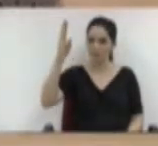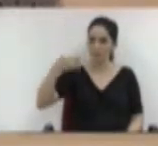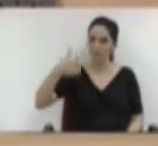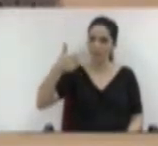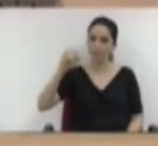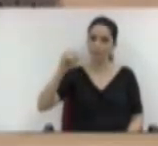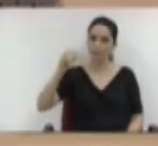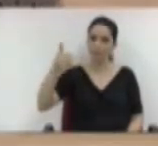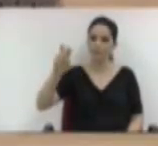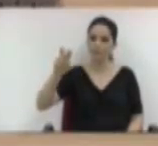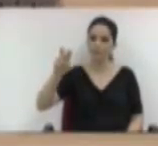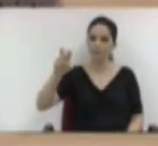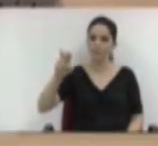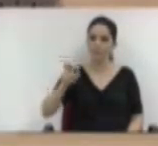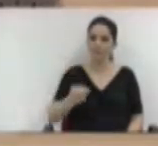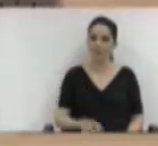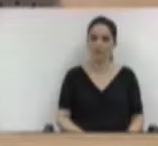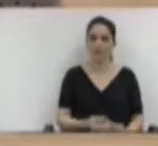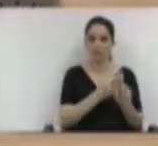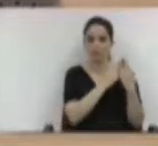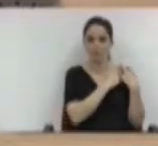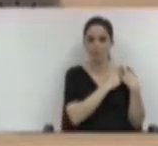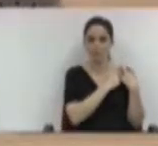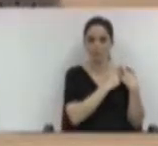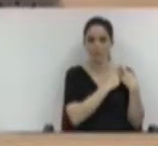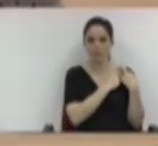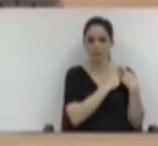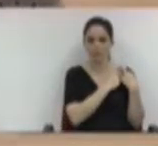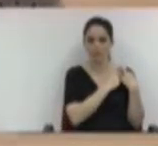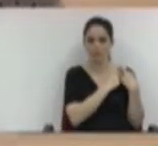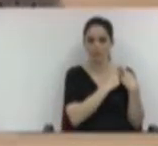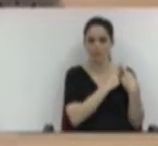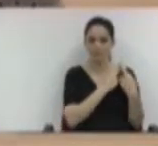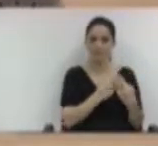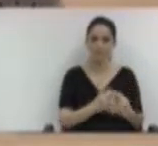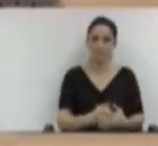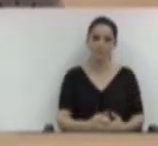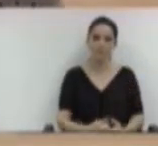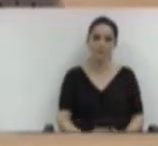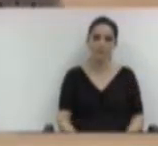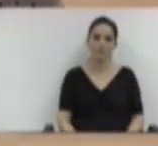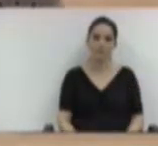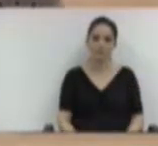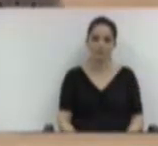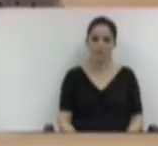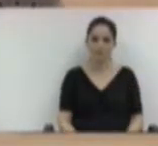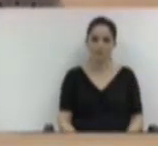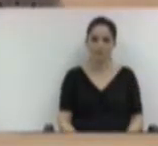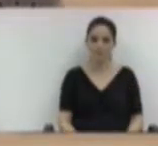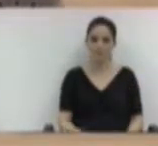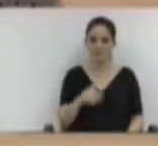908/2015, autor vereador José Roberto Bernardo. O requerimento número